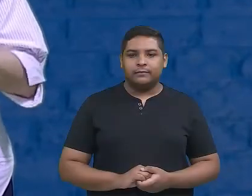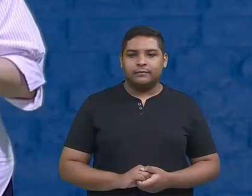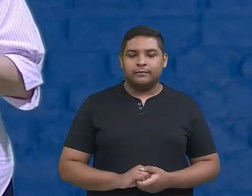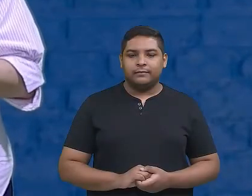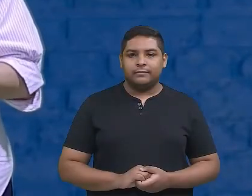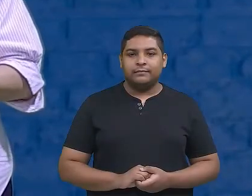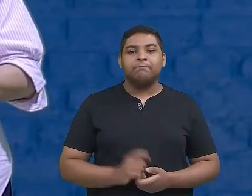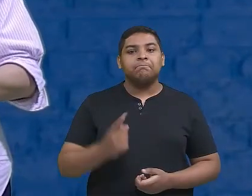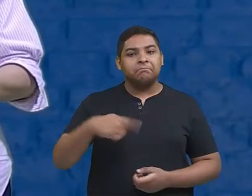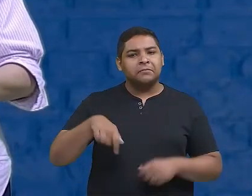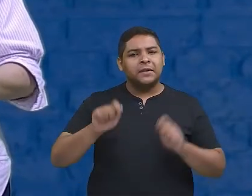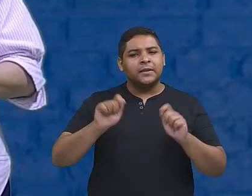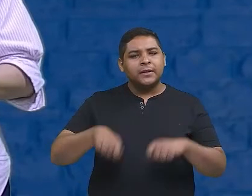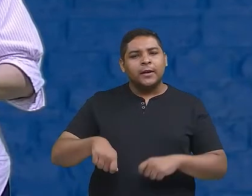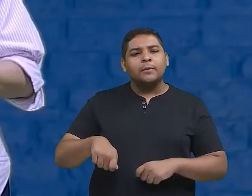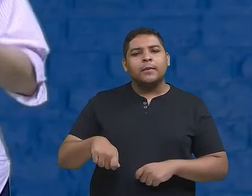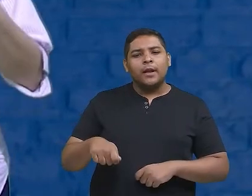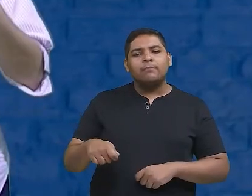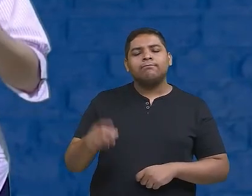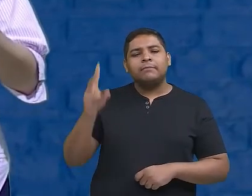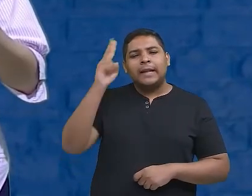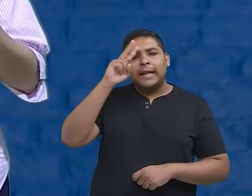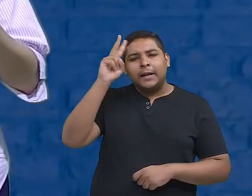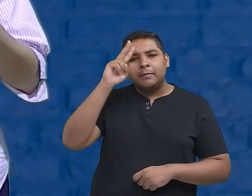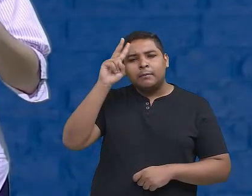memorial do que é essa historinha?